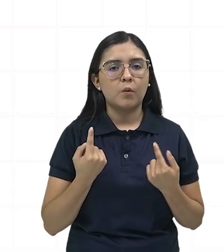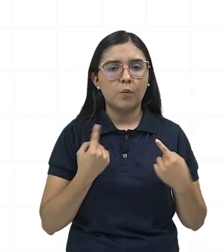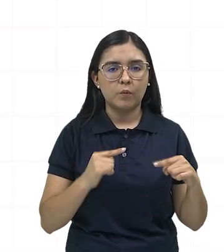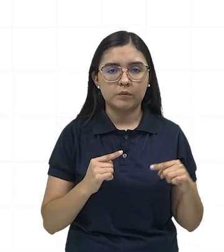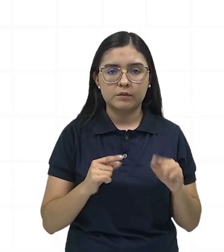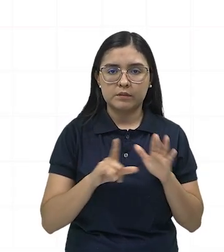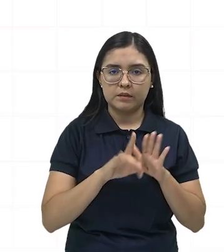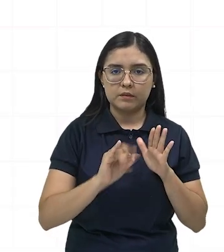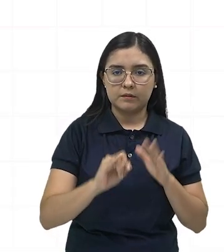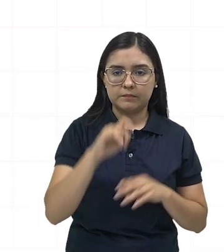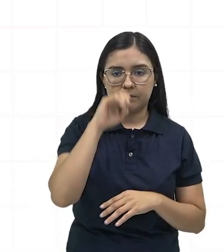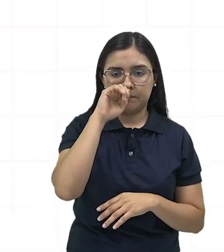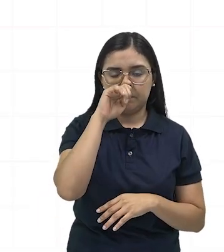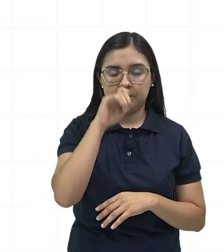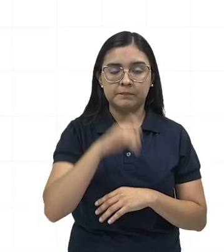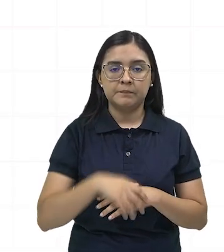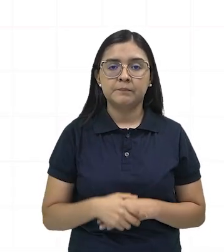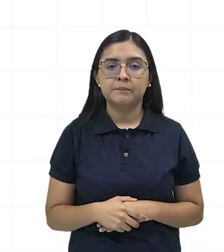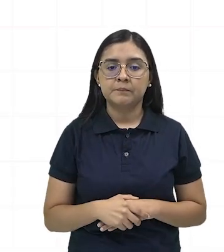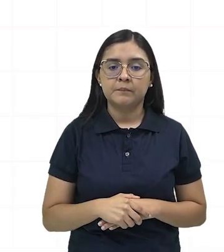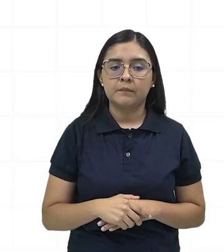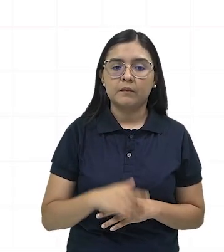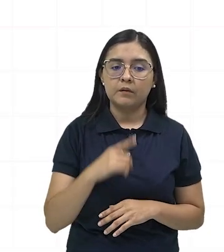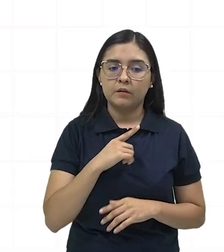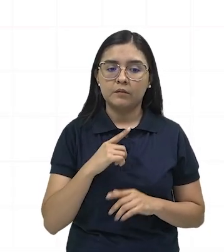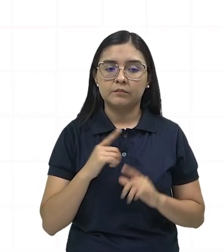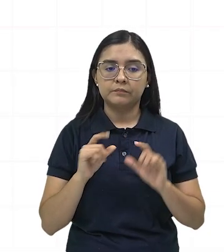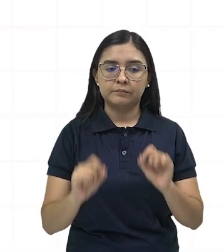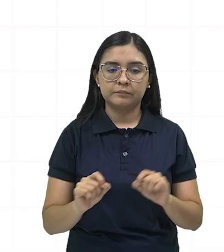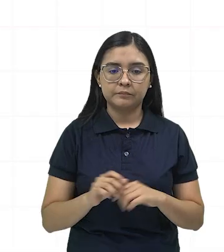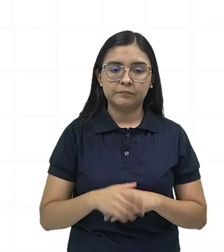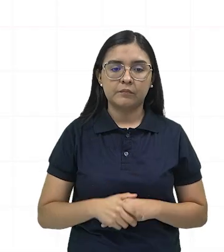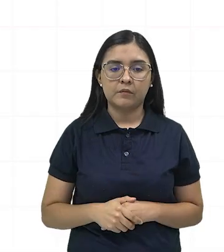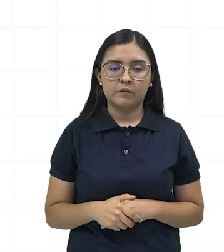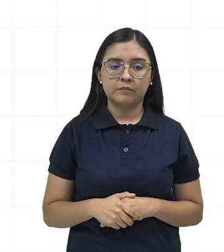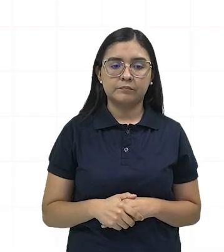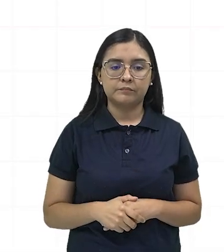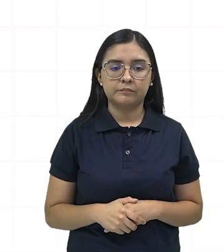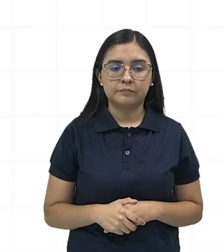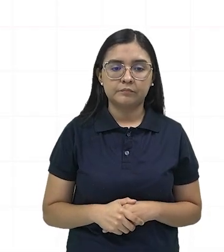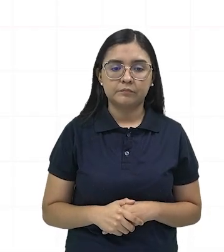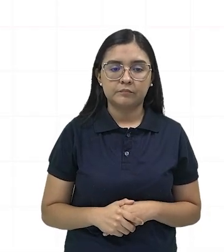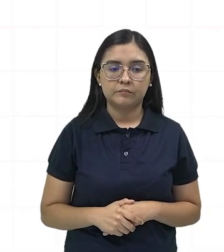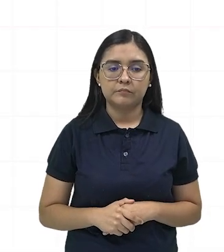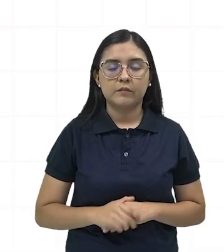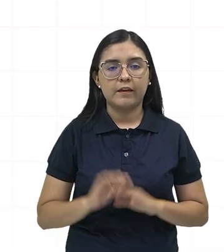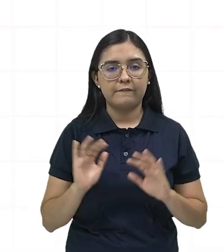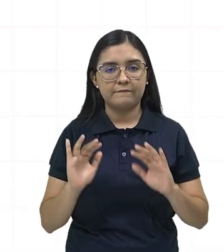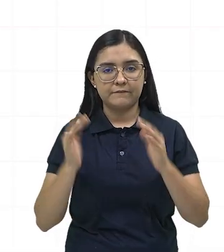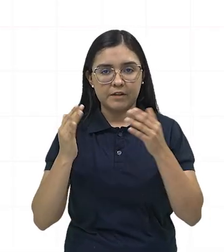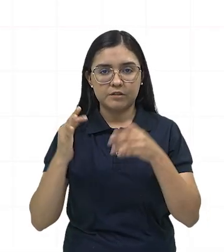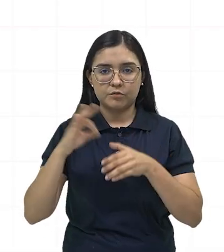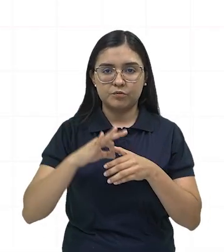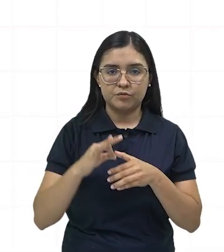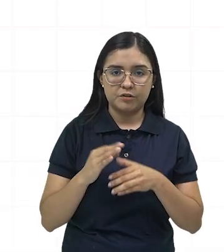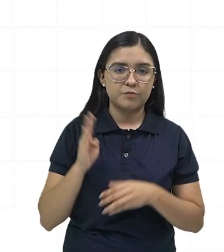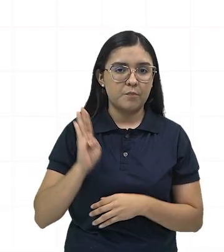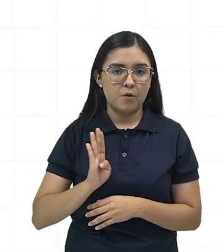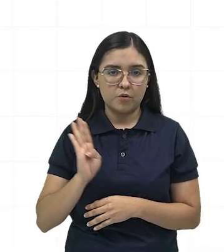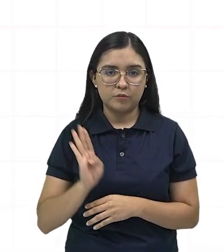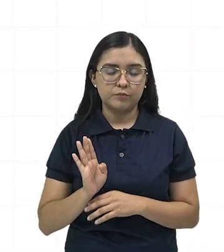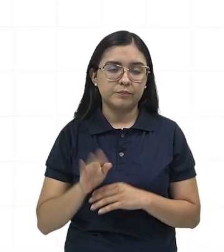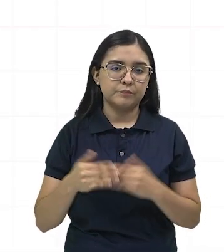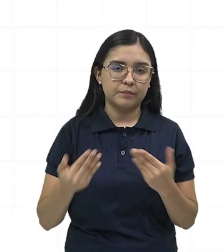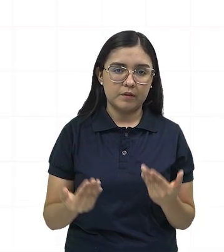inglesa. O nome, né, dessa ação vai ser Boston Tea Party, ou Festa do Chá de Boston, né?